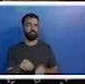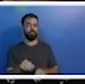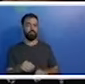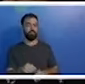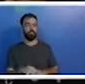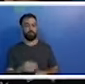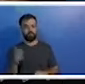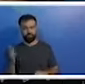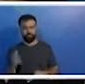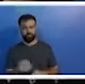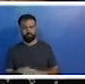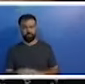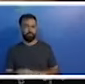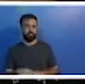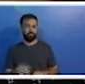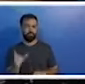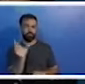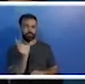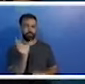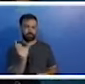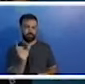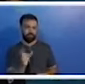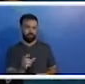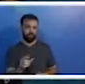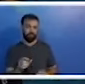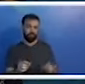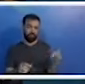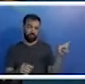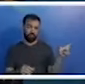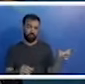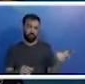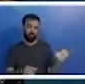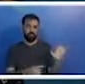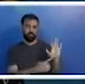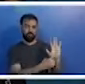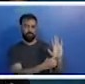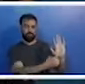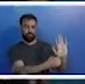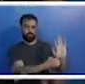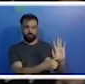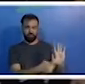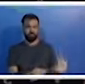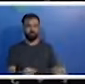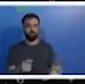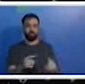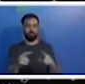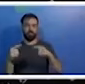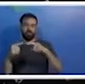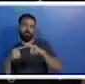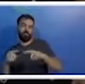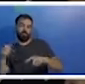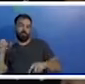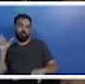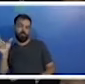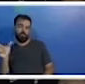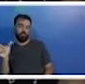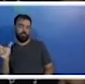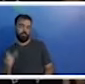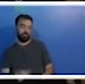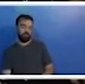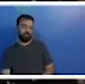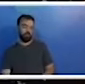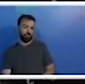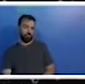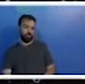Aiwa a palavra e o semblante a expressão que dá sentido à